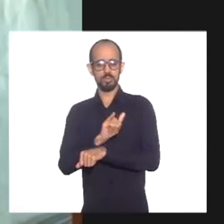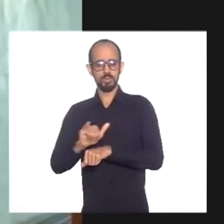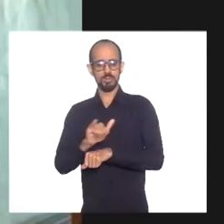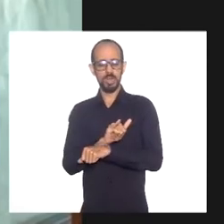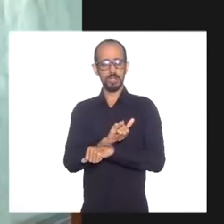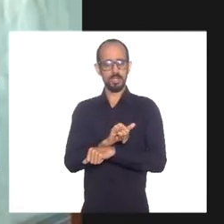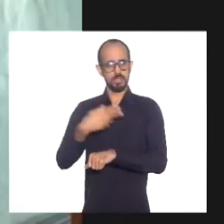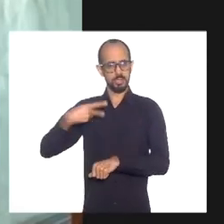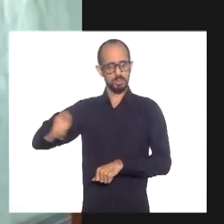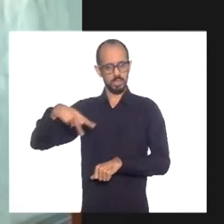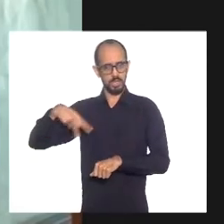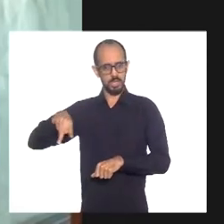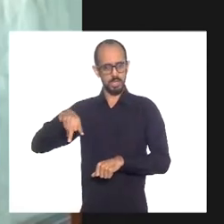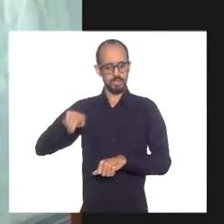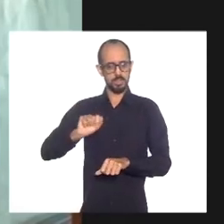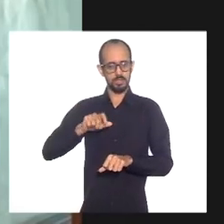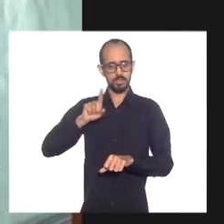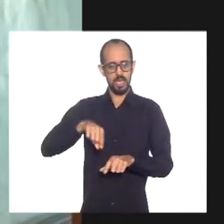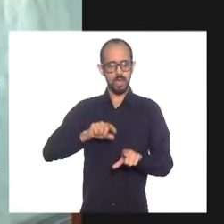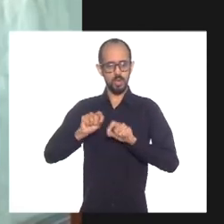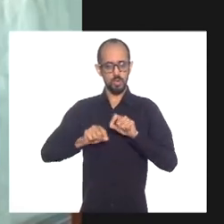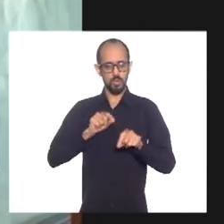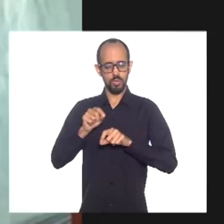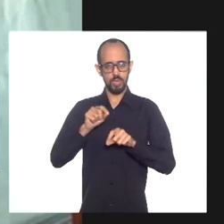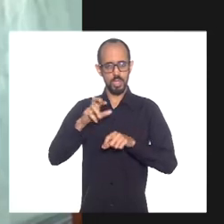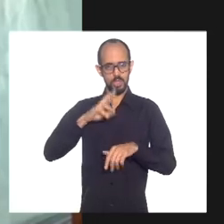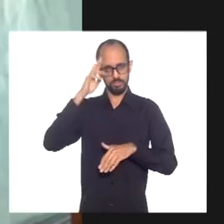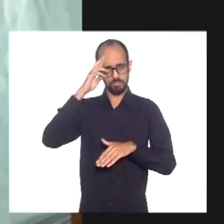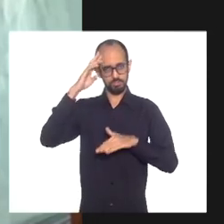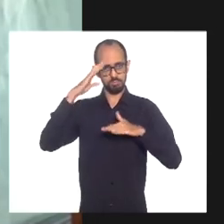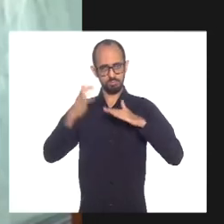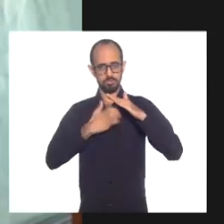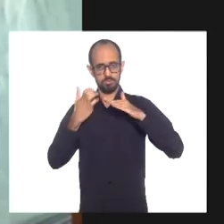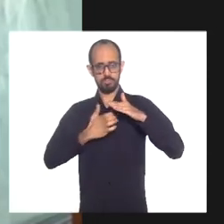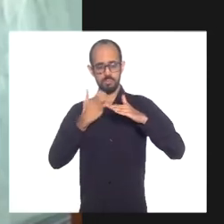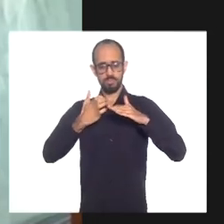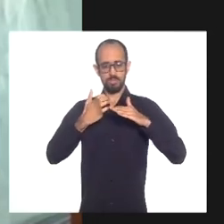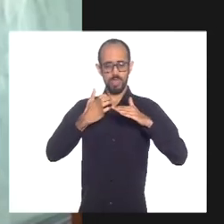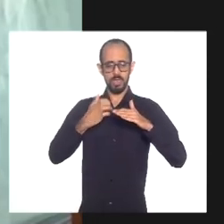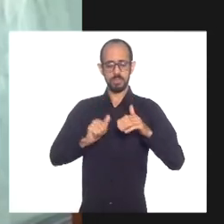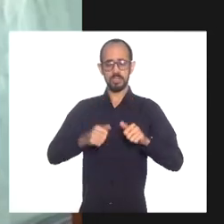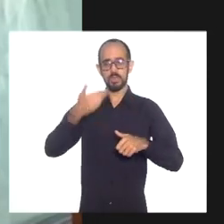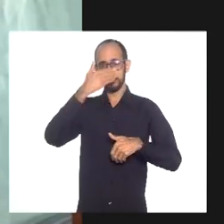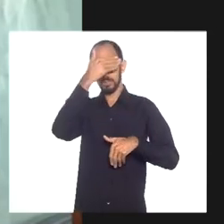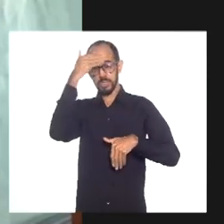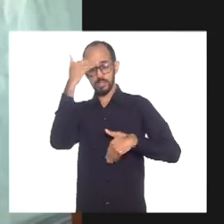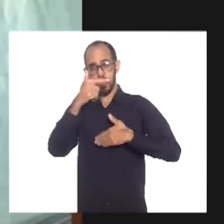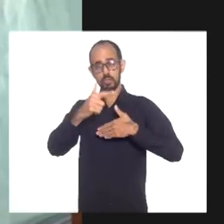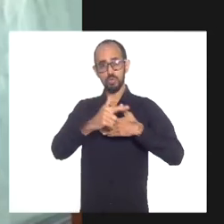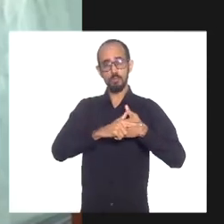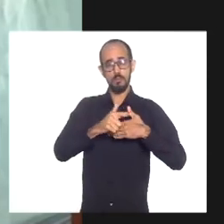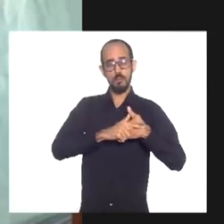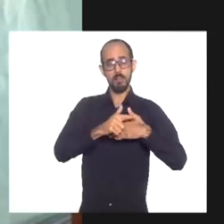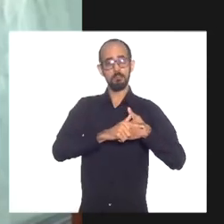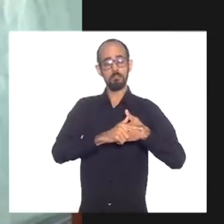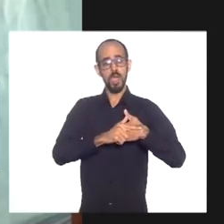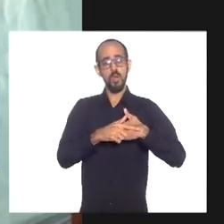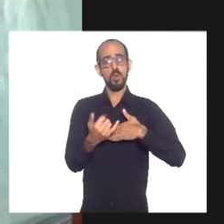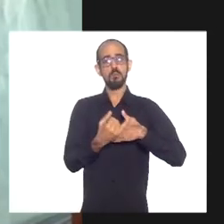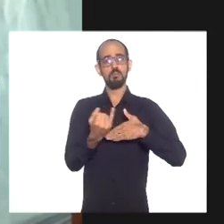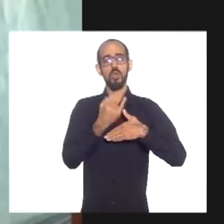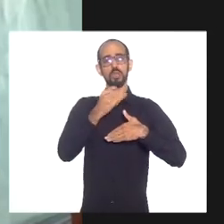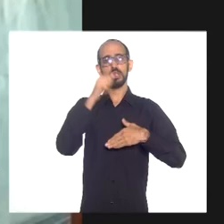adotada por ela, meramente empresarial, esquecendo do seu papel também fundamental